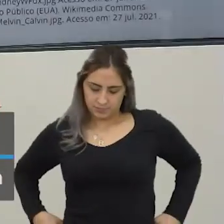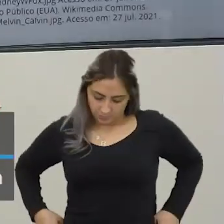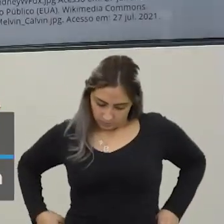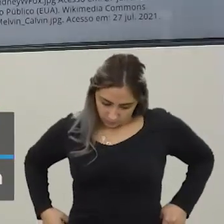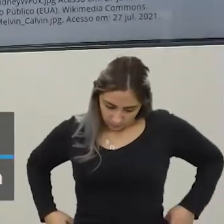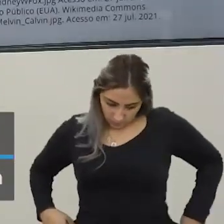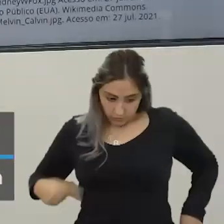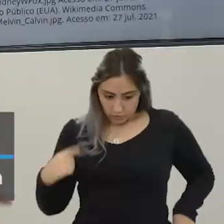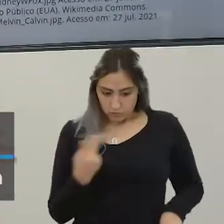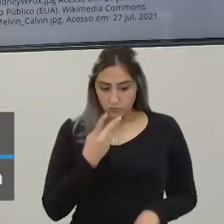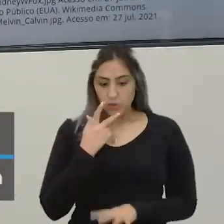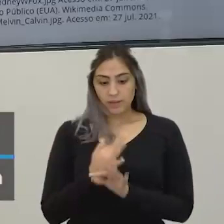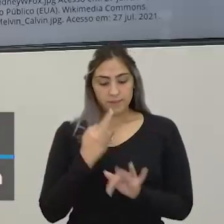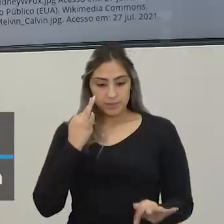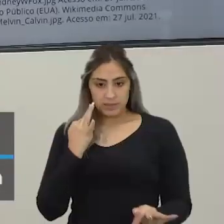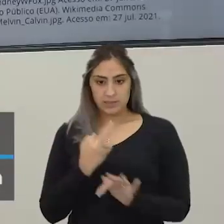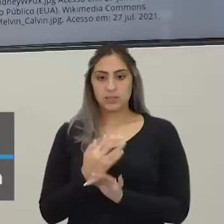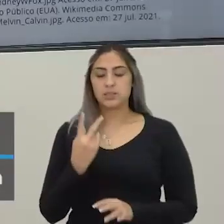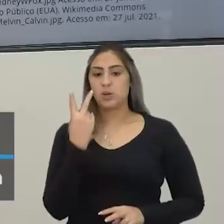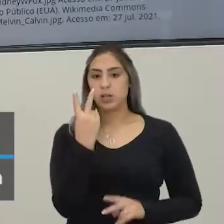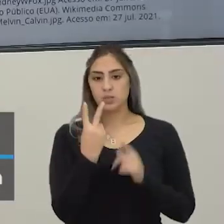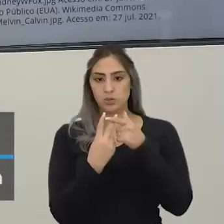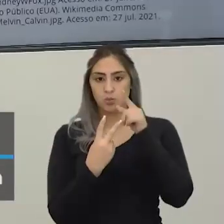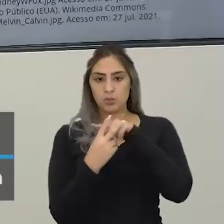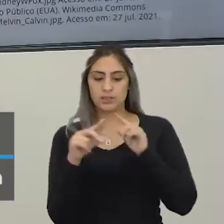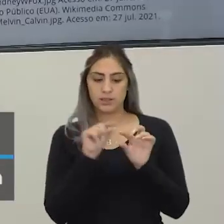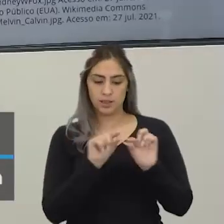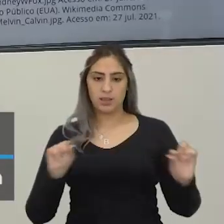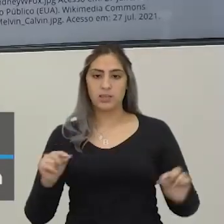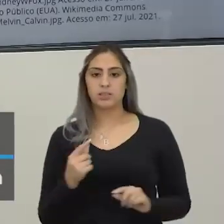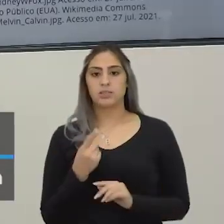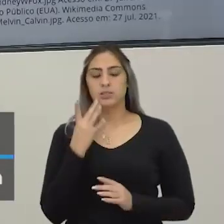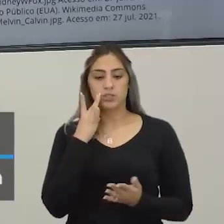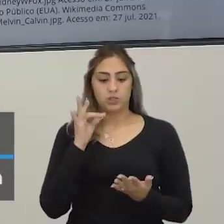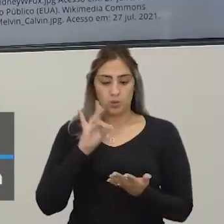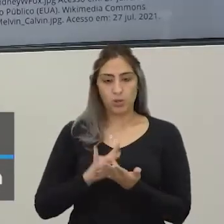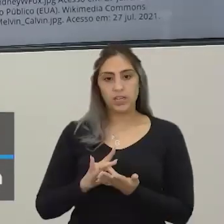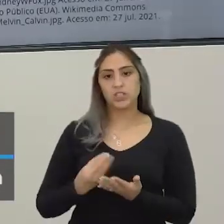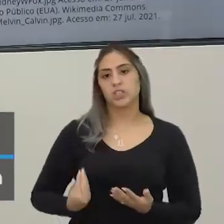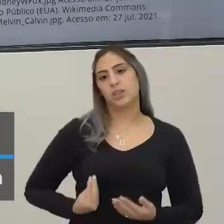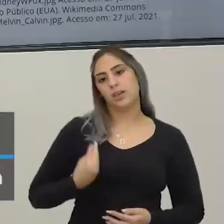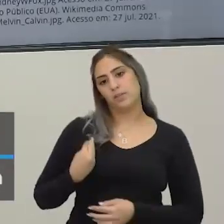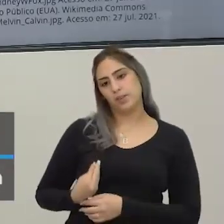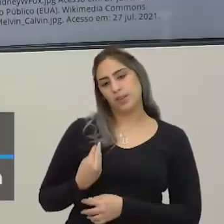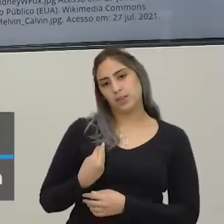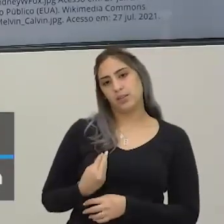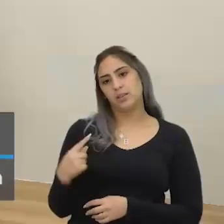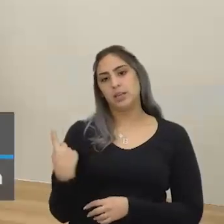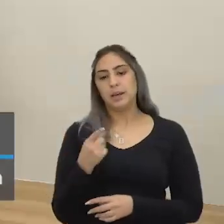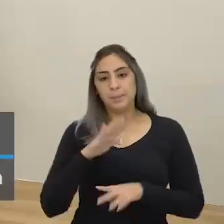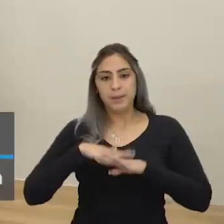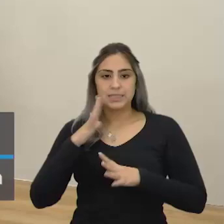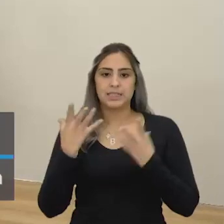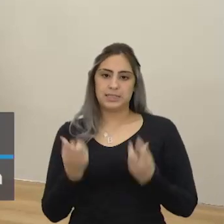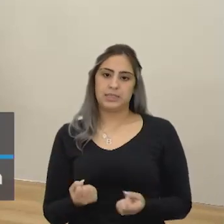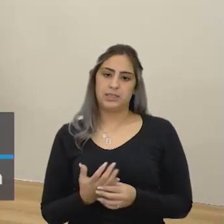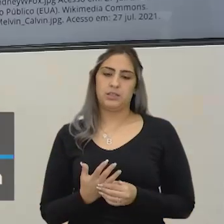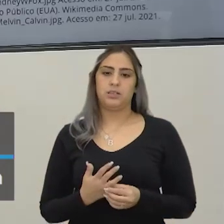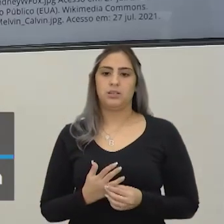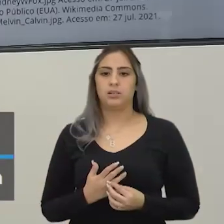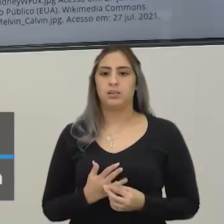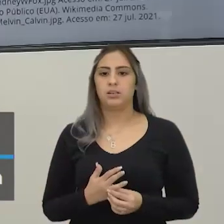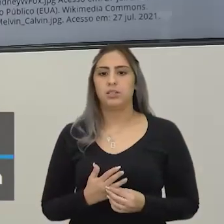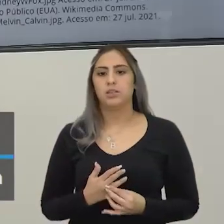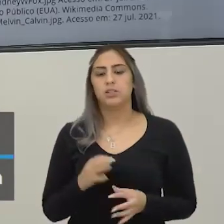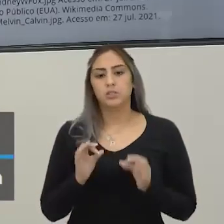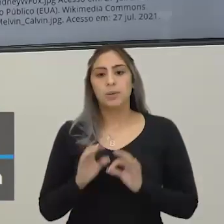na física, são as 2 linhas de origem da vida que são as mais aceitas. Né, justamente porque a